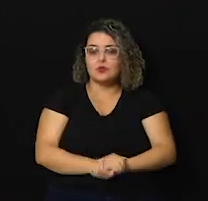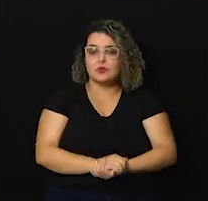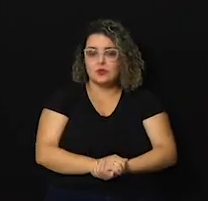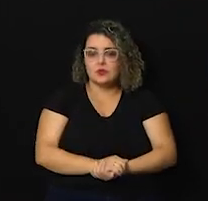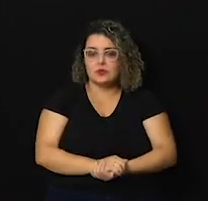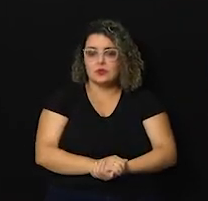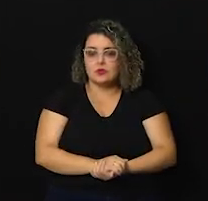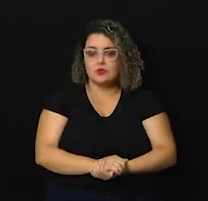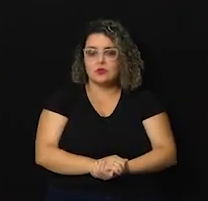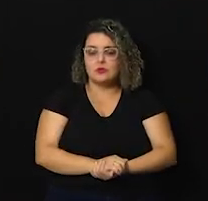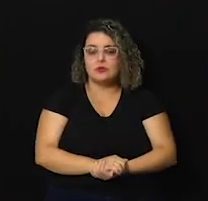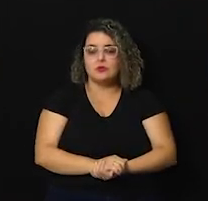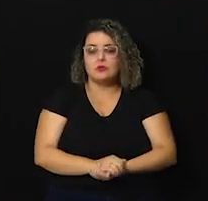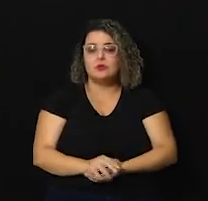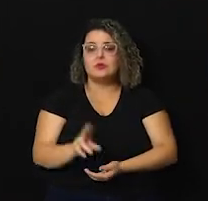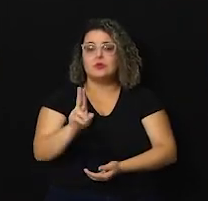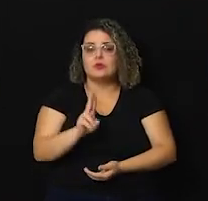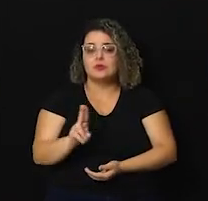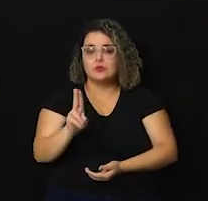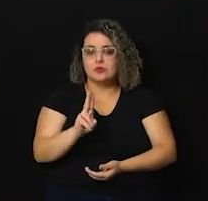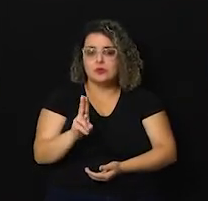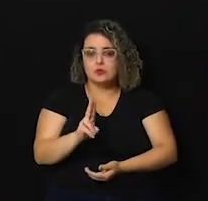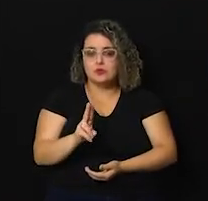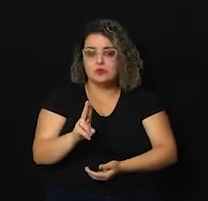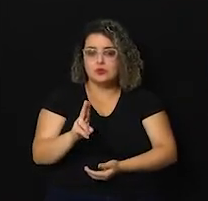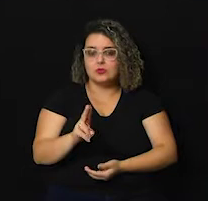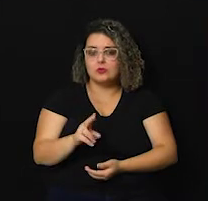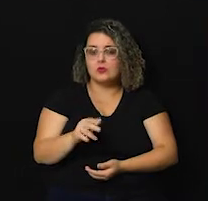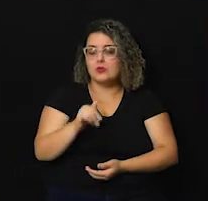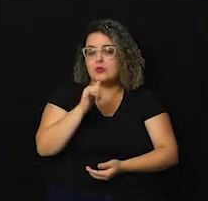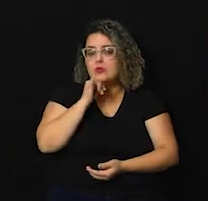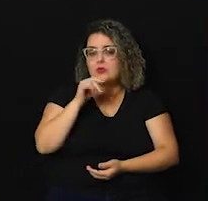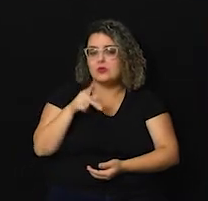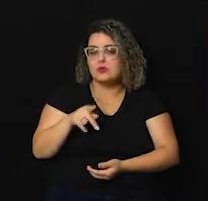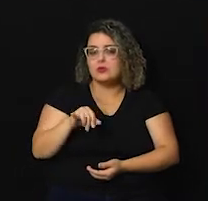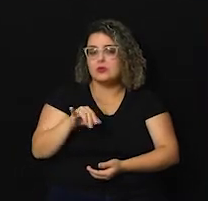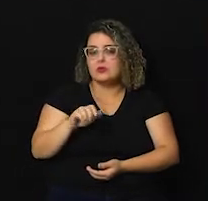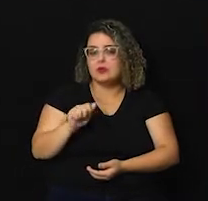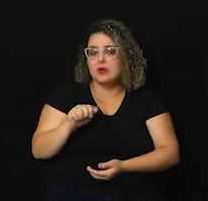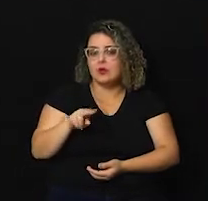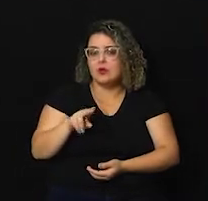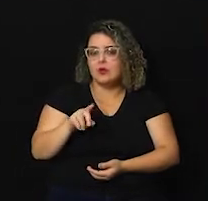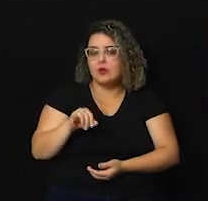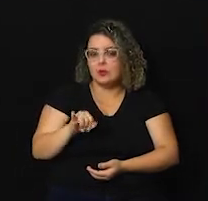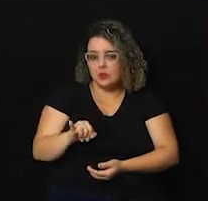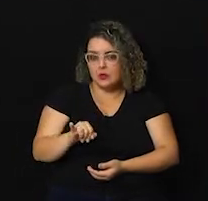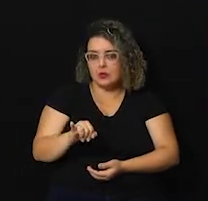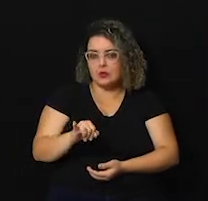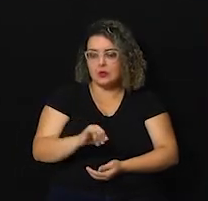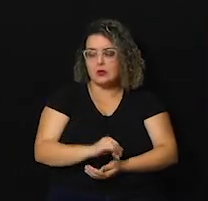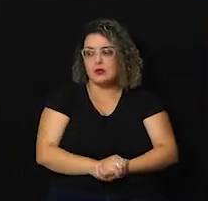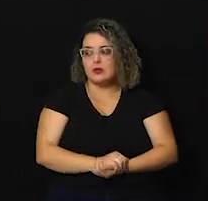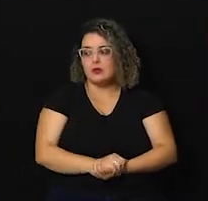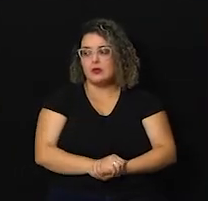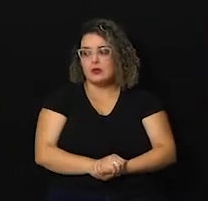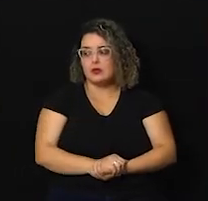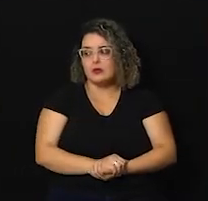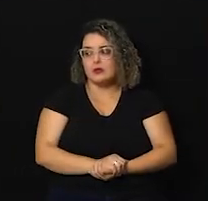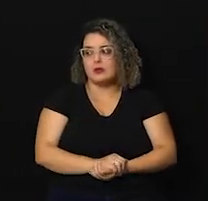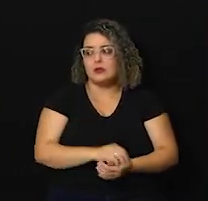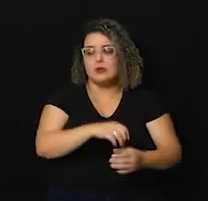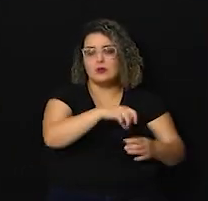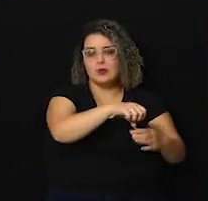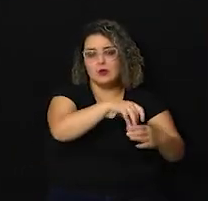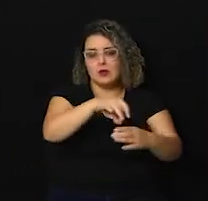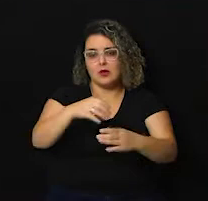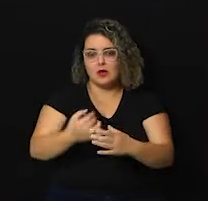é que isso tem sido utilizado, como no caso do Piauí, onde nós participamos de uma missão de investigação no sul do Piauí. A